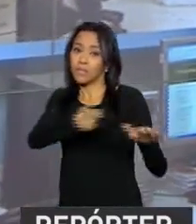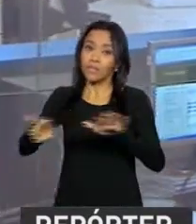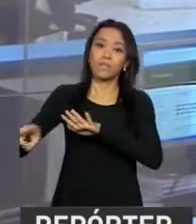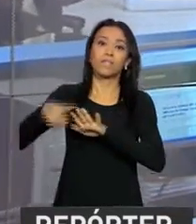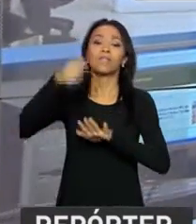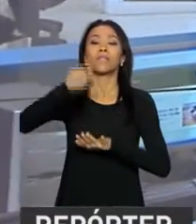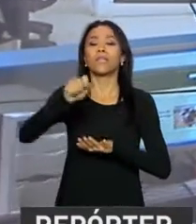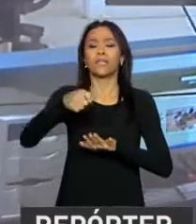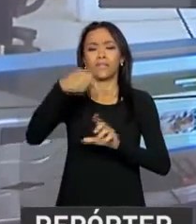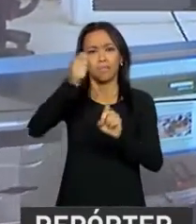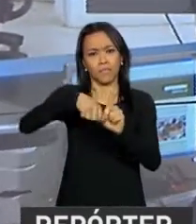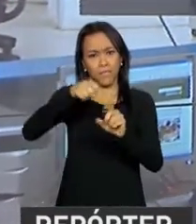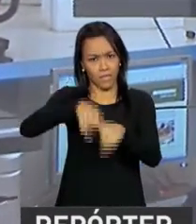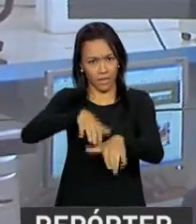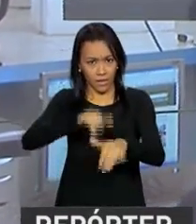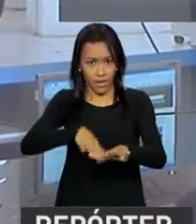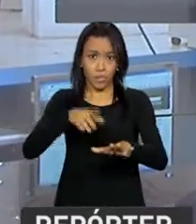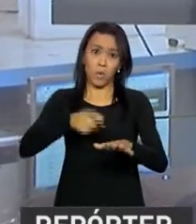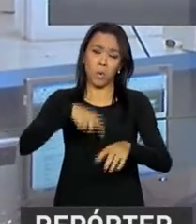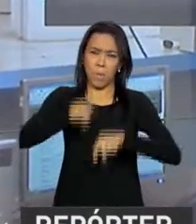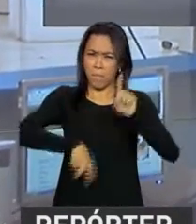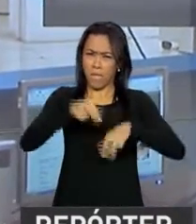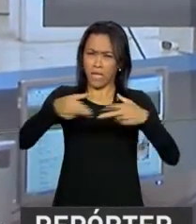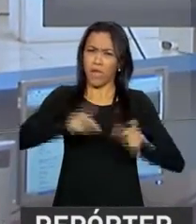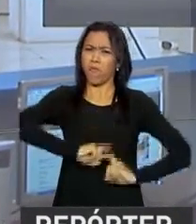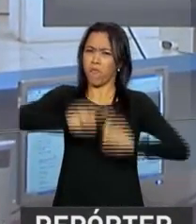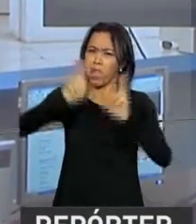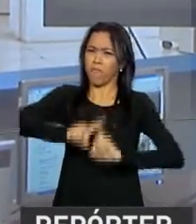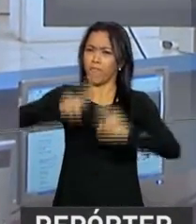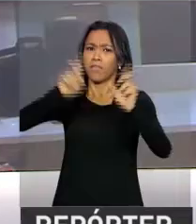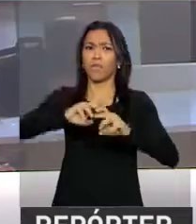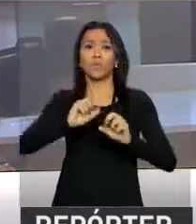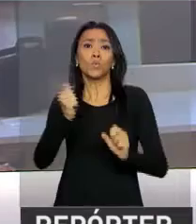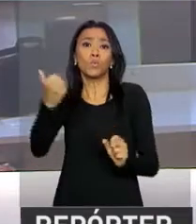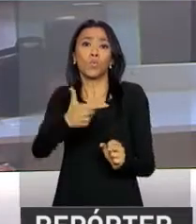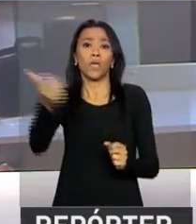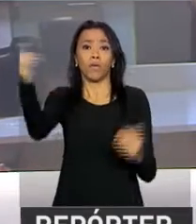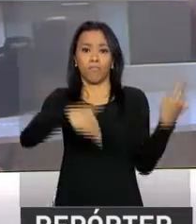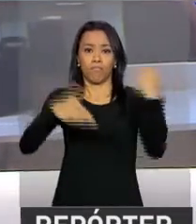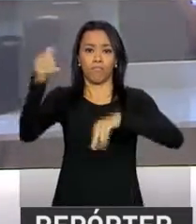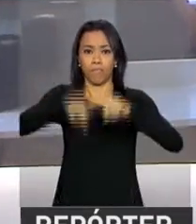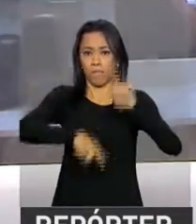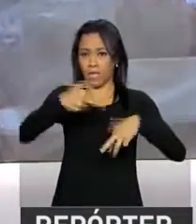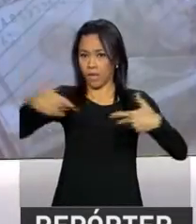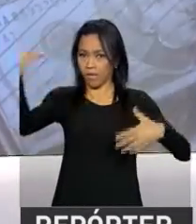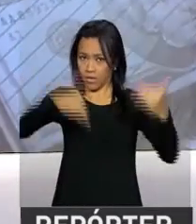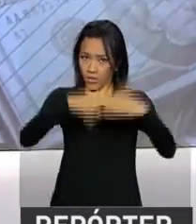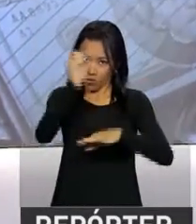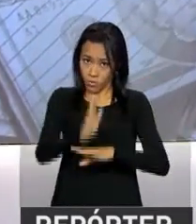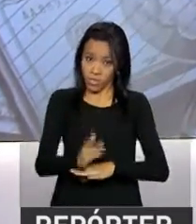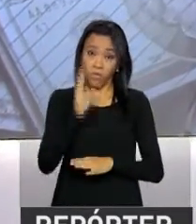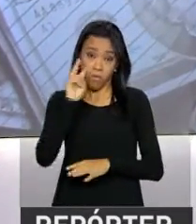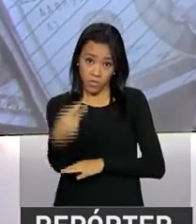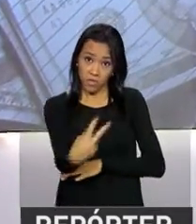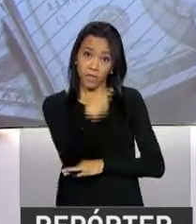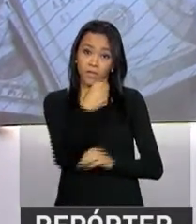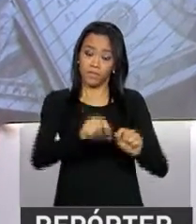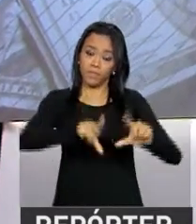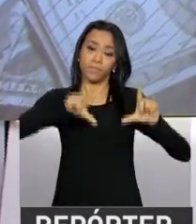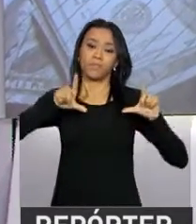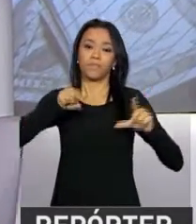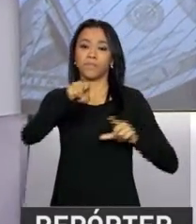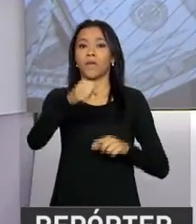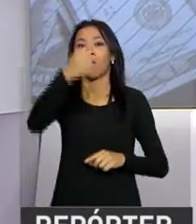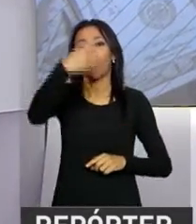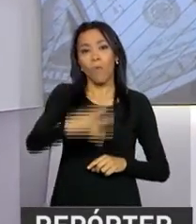dos últimos meses exportou mais produtos do que importou vamos ver aqui no nosso telão o desempenho olha só na quarta